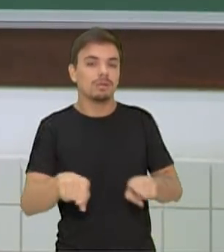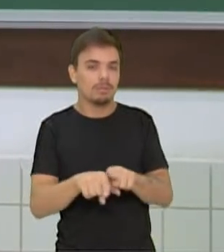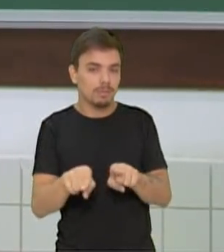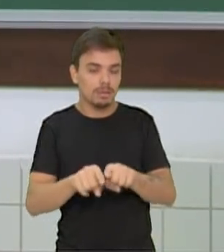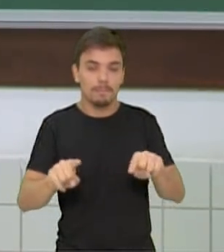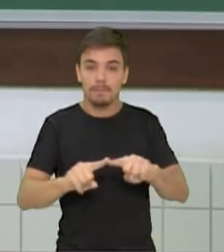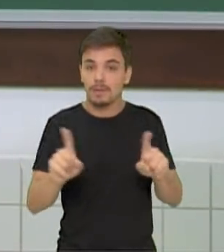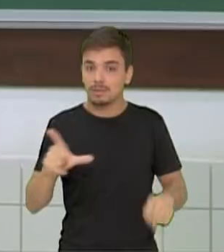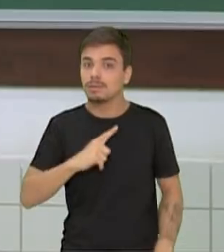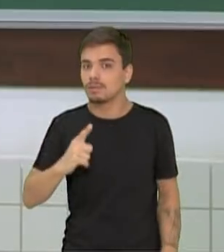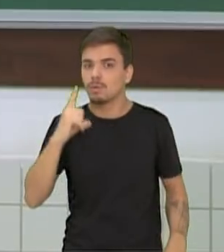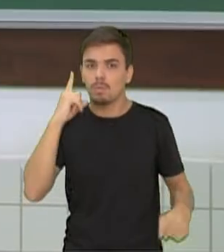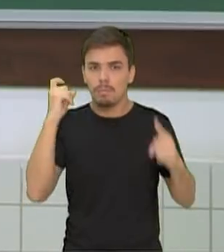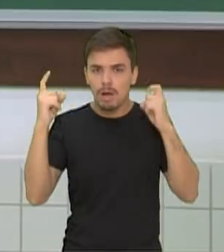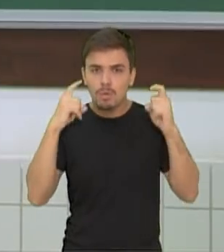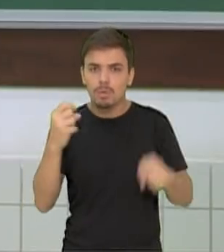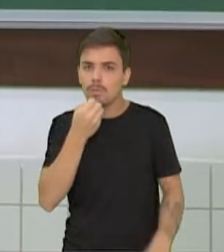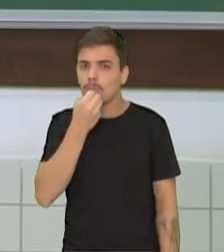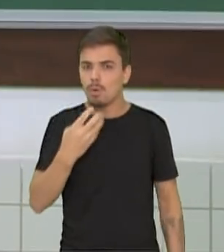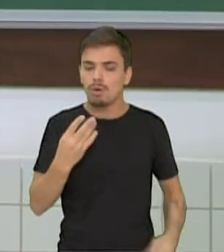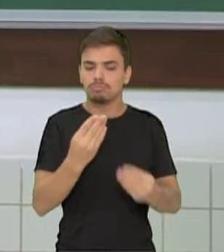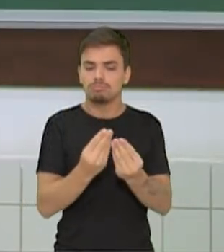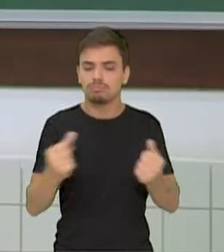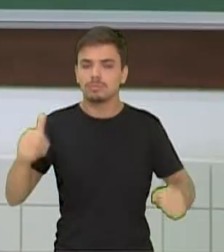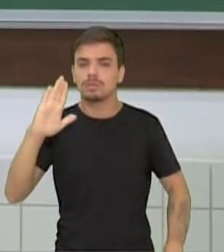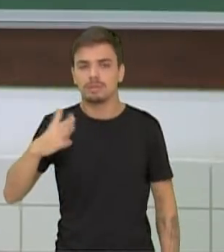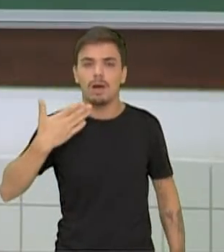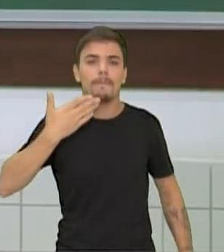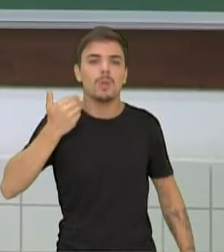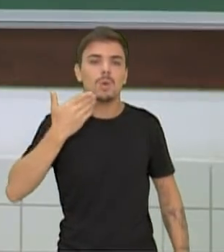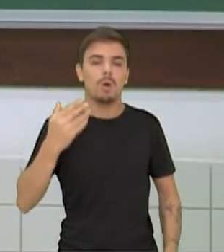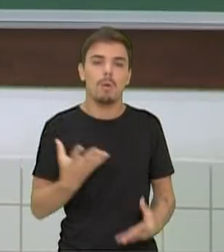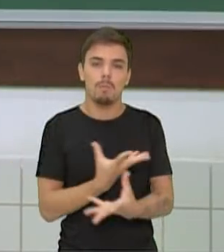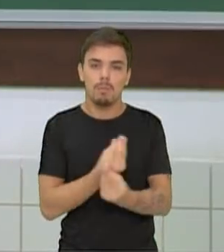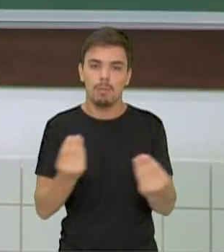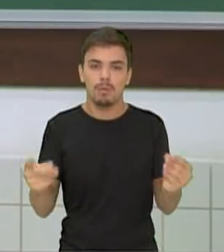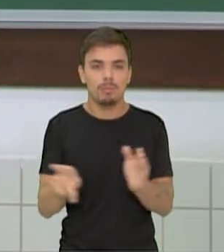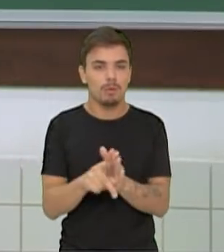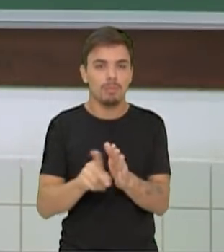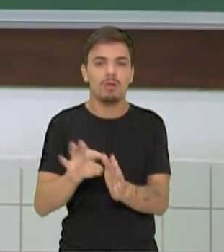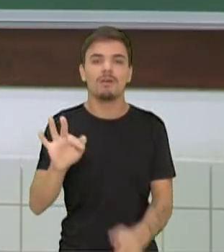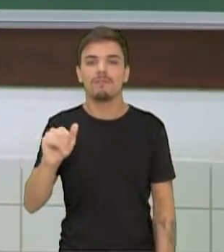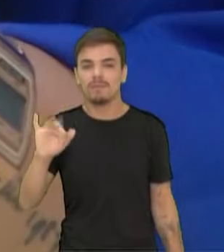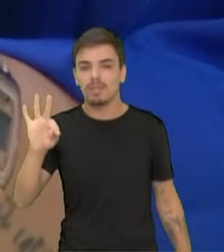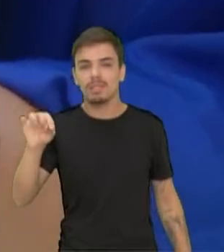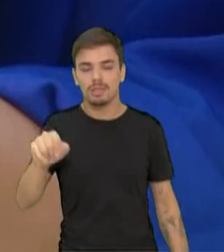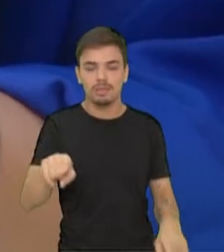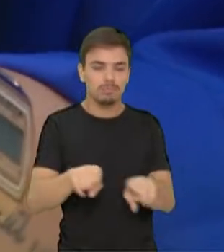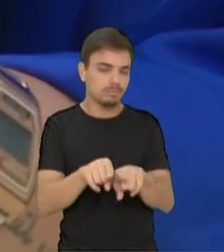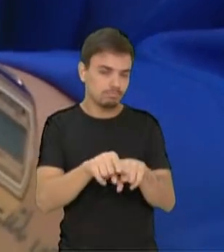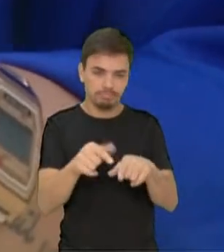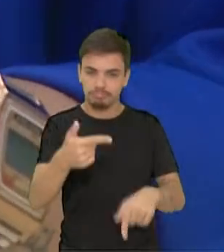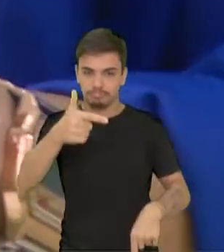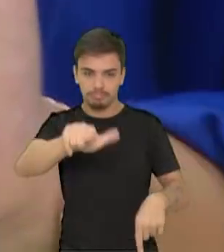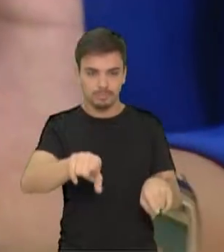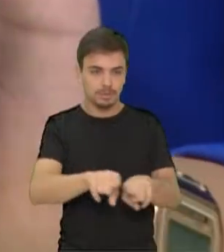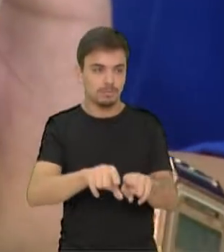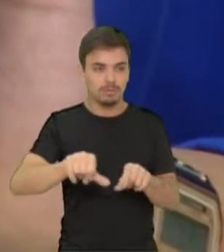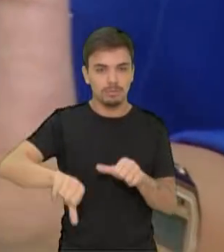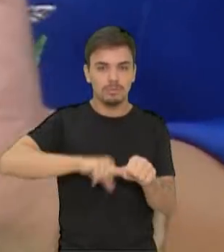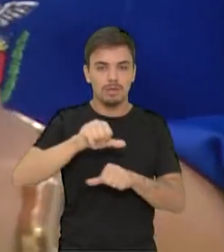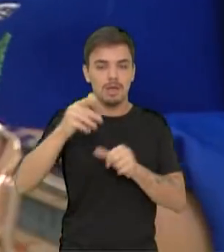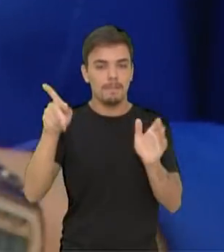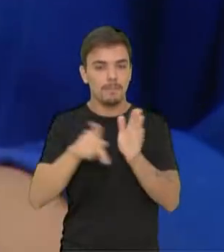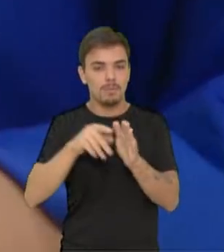mas ele tem um som de bastante qualidade, né, que já melhorou bastante das fitas e tal. Mas hoje em dia já virou esse item